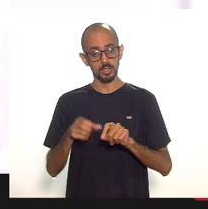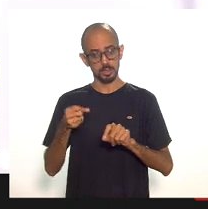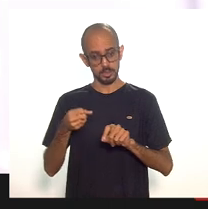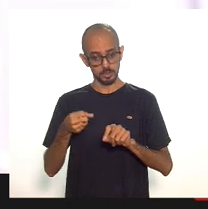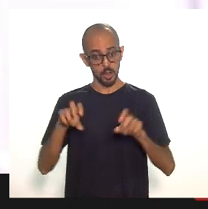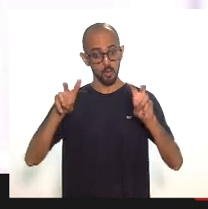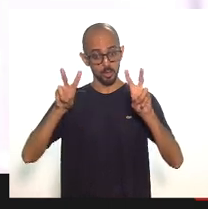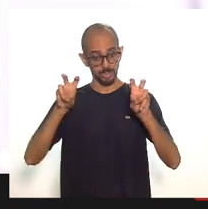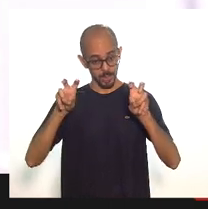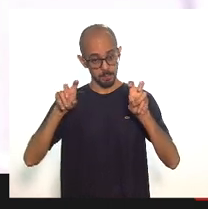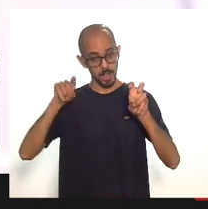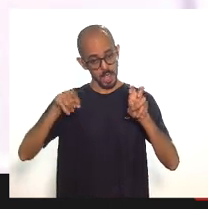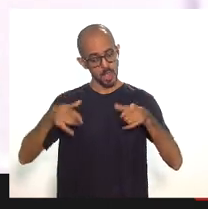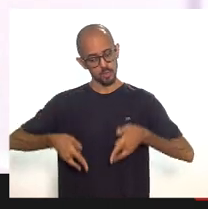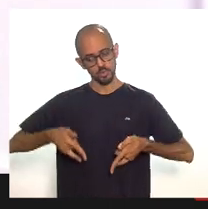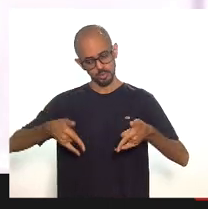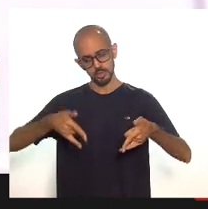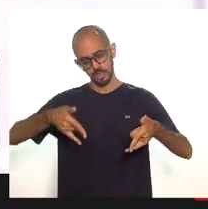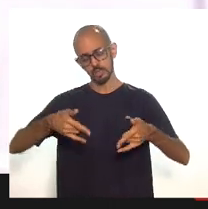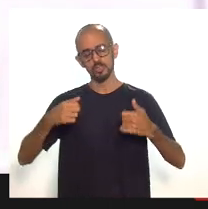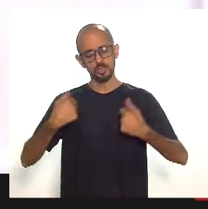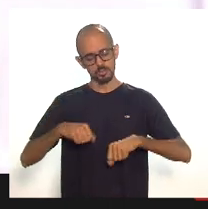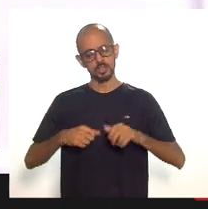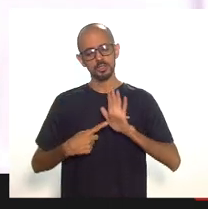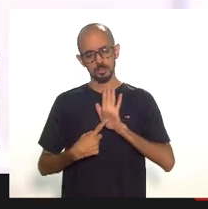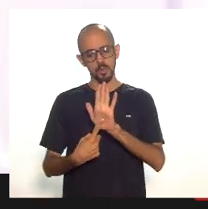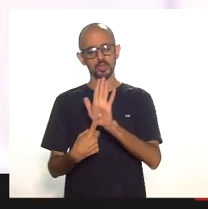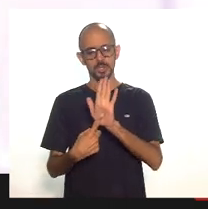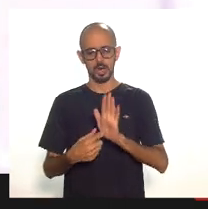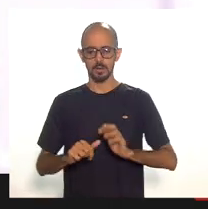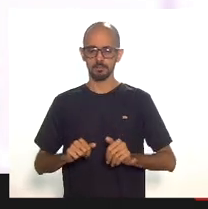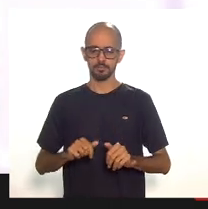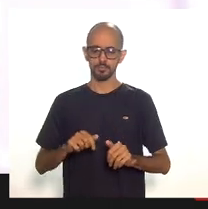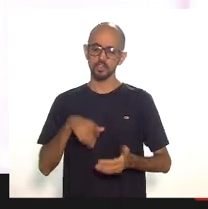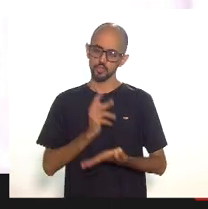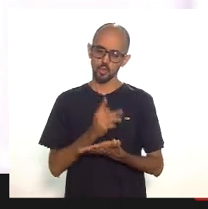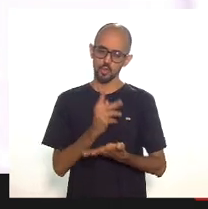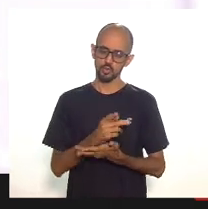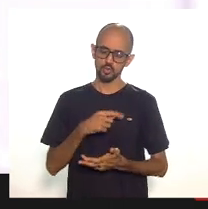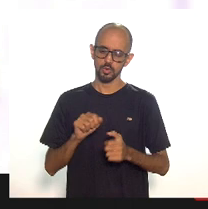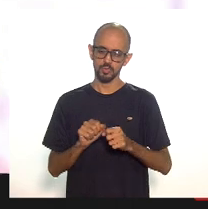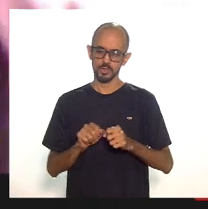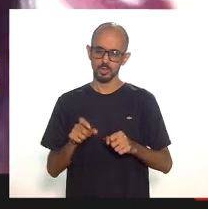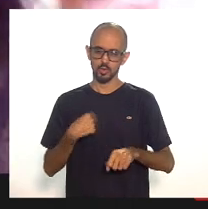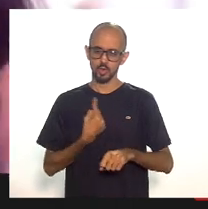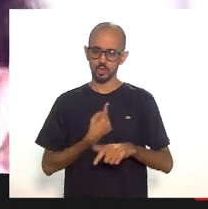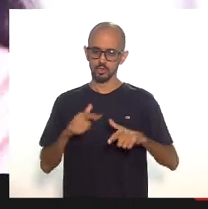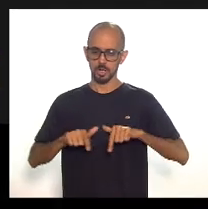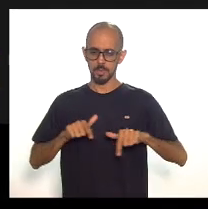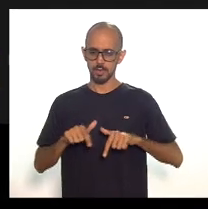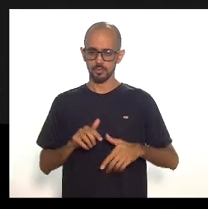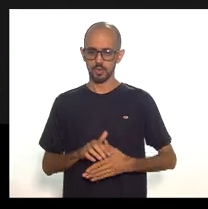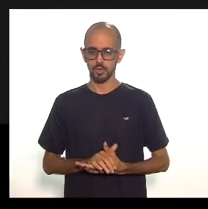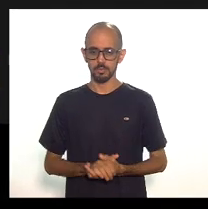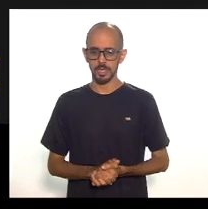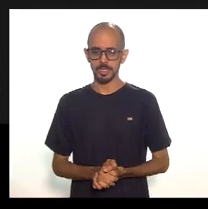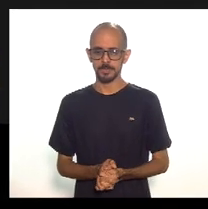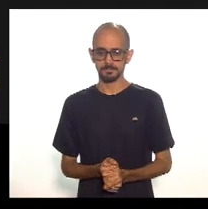dessa audiência são os leitos, a gente tem que constatar isso. E seguimos fazendo o nosso trabalho. Obrigada.